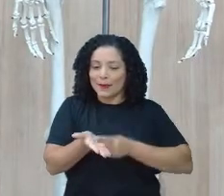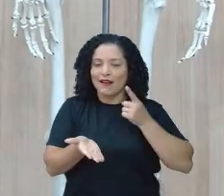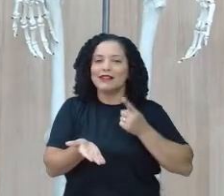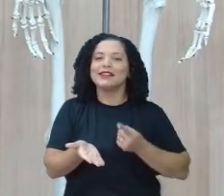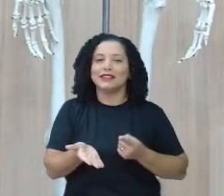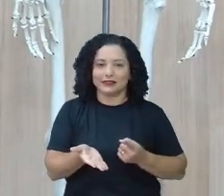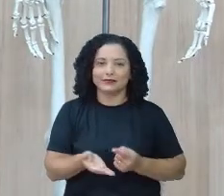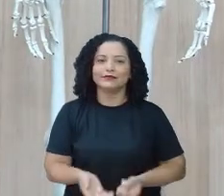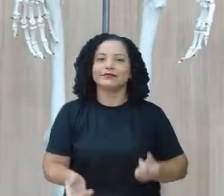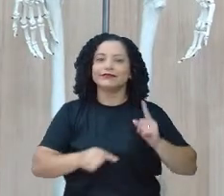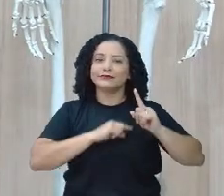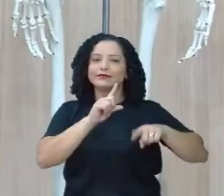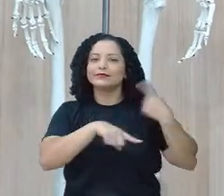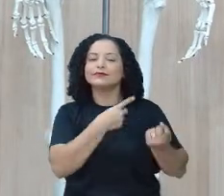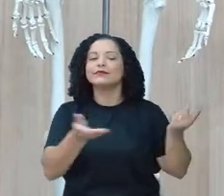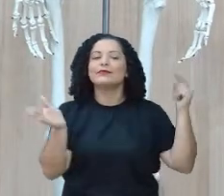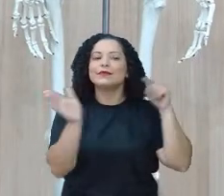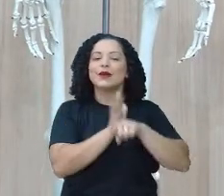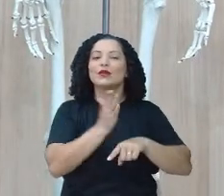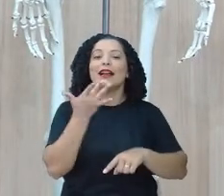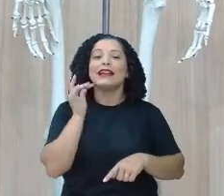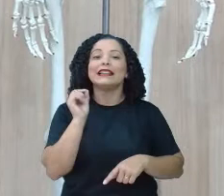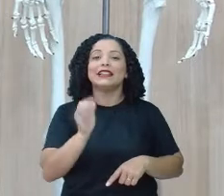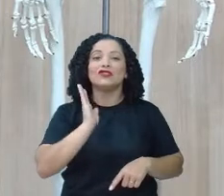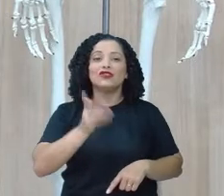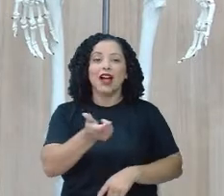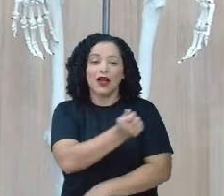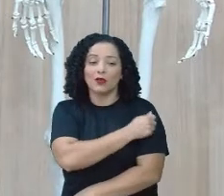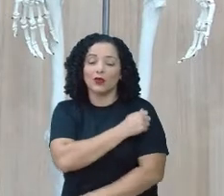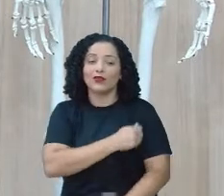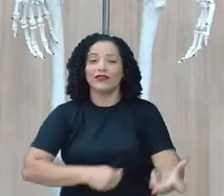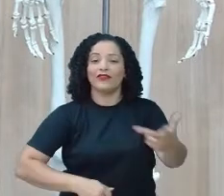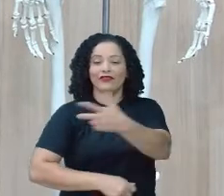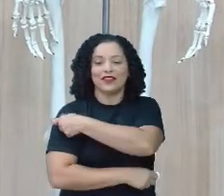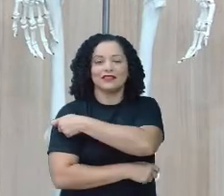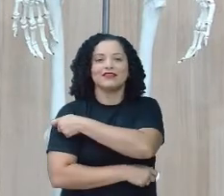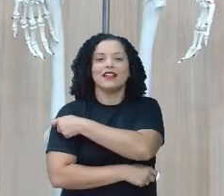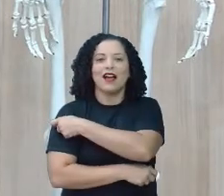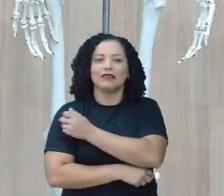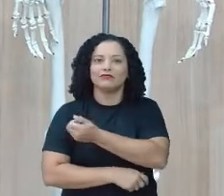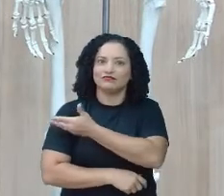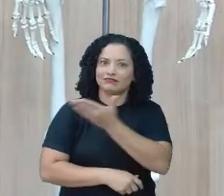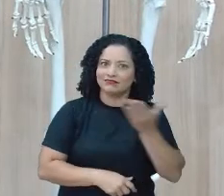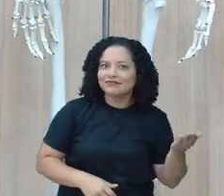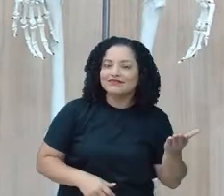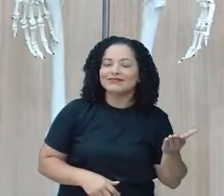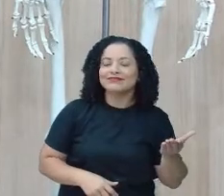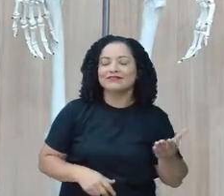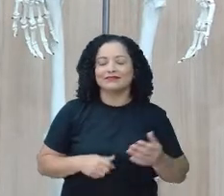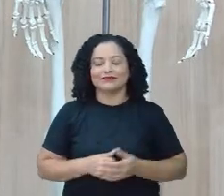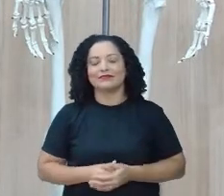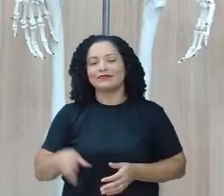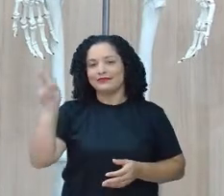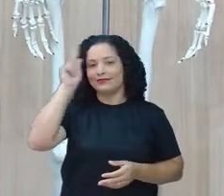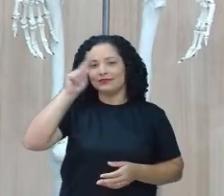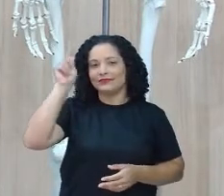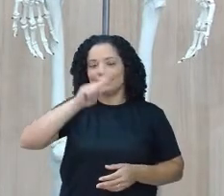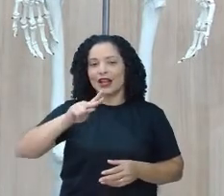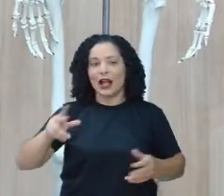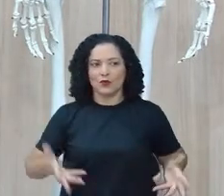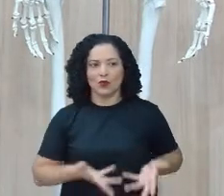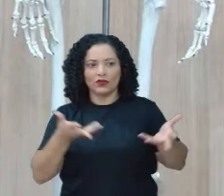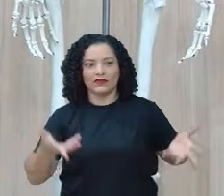perguntar quais são os alunos que já se vacinaram, para que vocês digam, e para a gente poder lembrar quem ainda não se